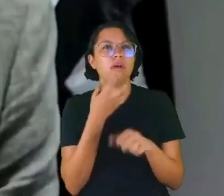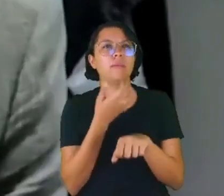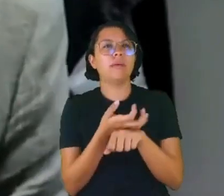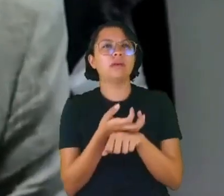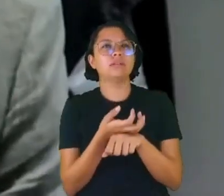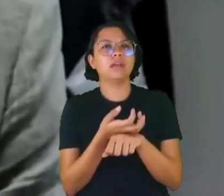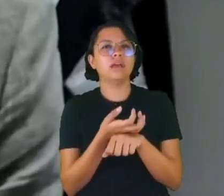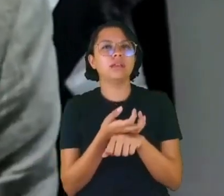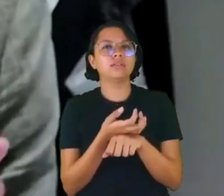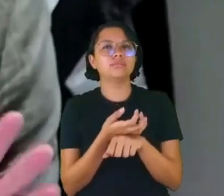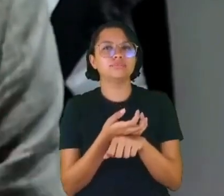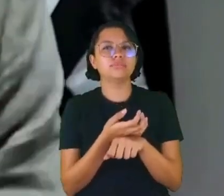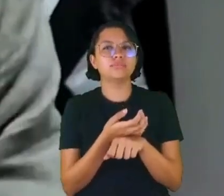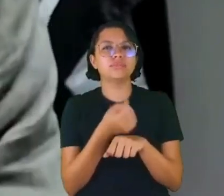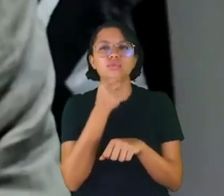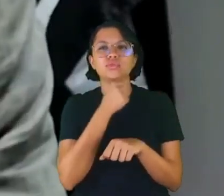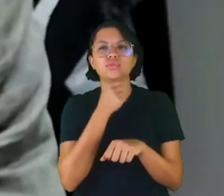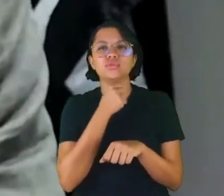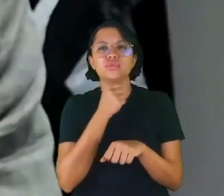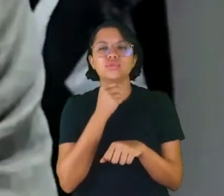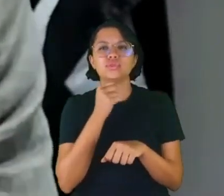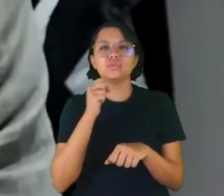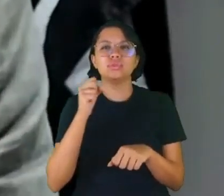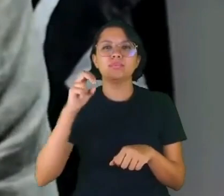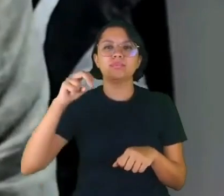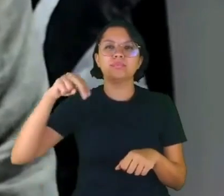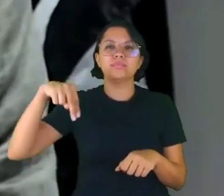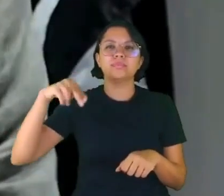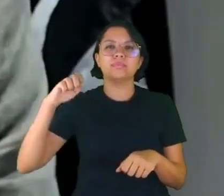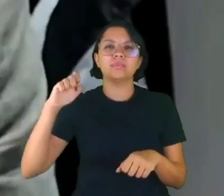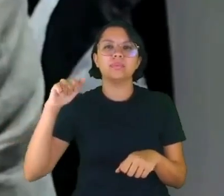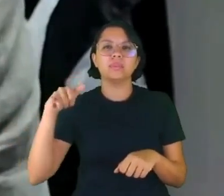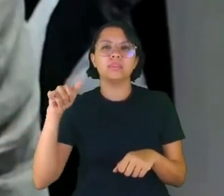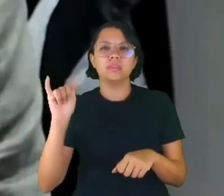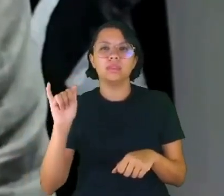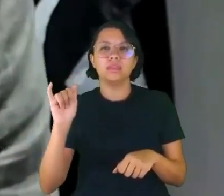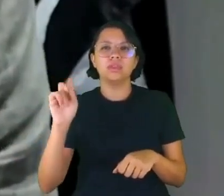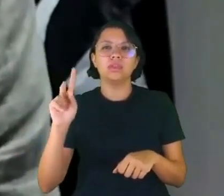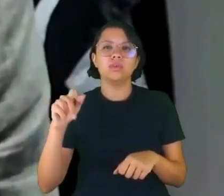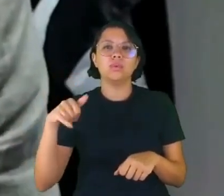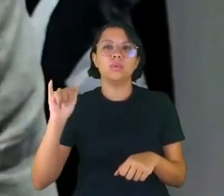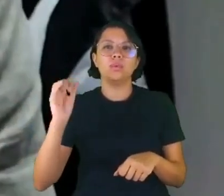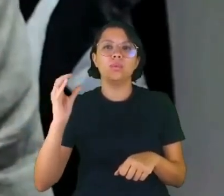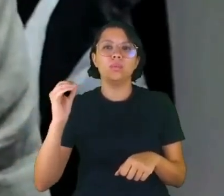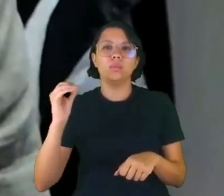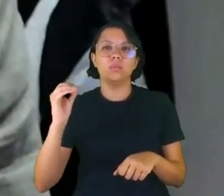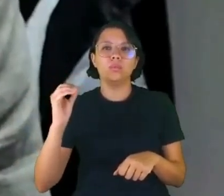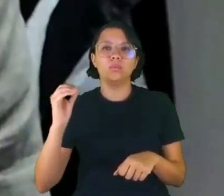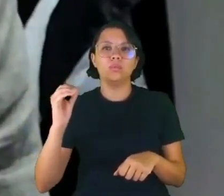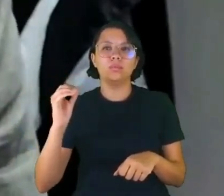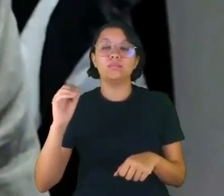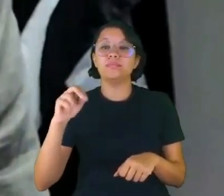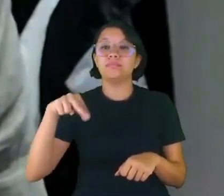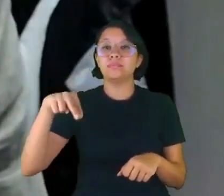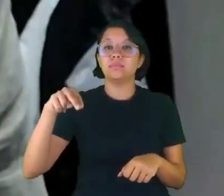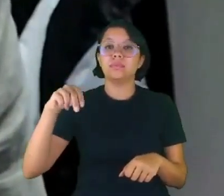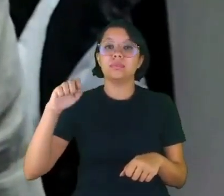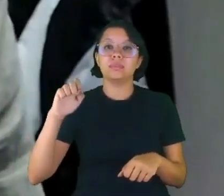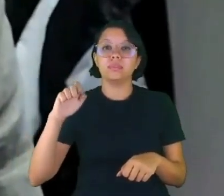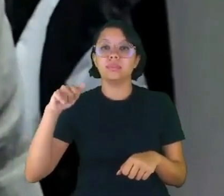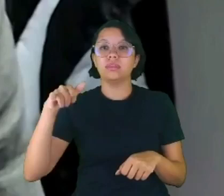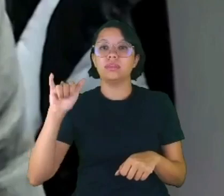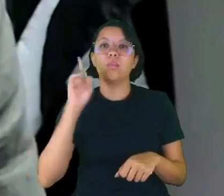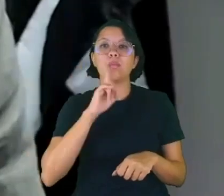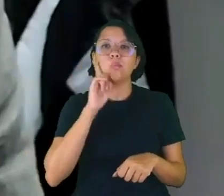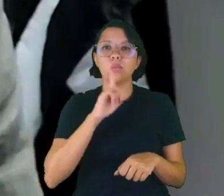jornalista do New York Times, Thomas Friedman. Ele falou uma coisa que me chamou muita atenção, que tem muito a ver com a Justiça